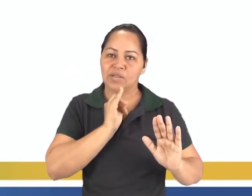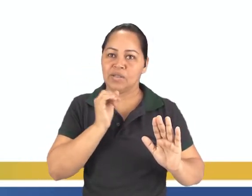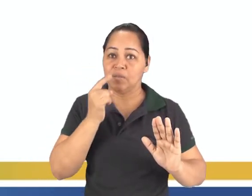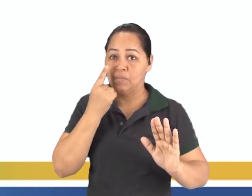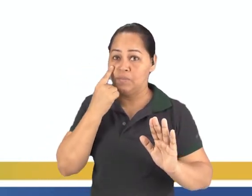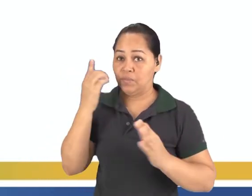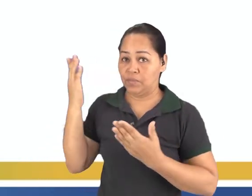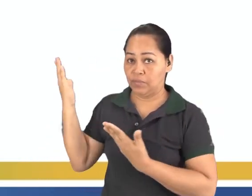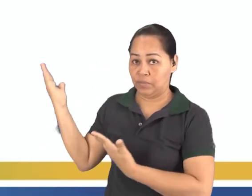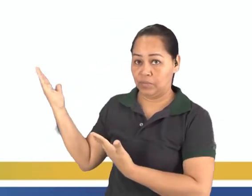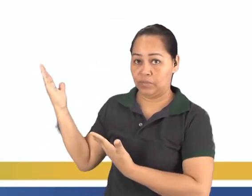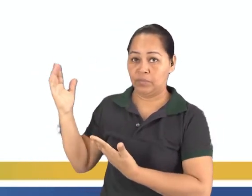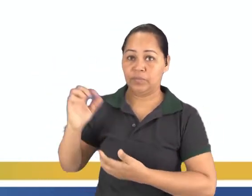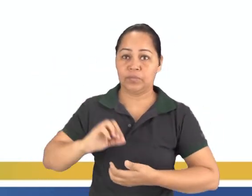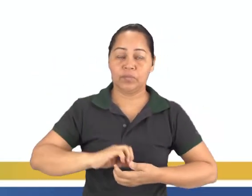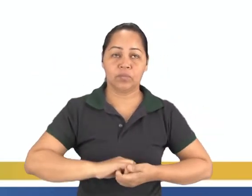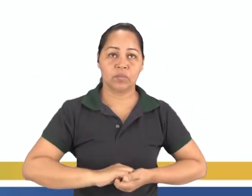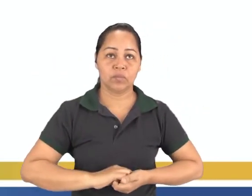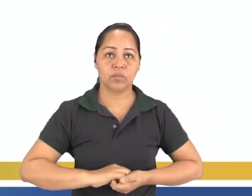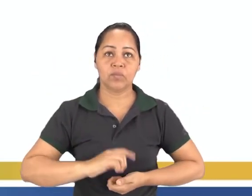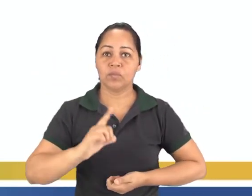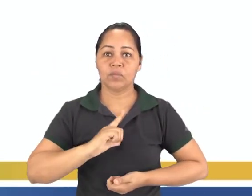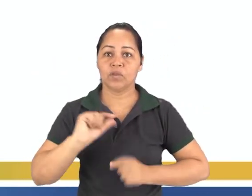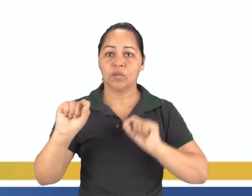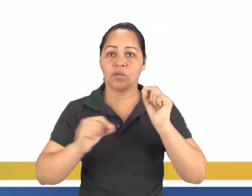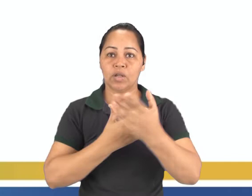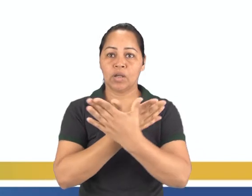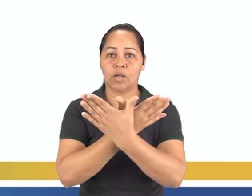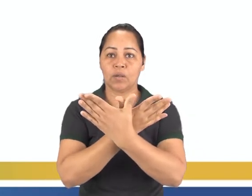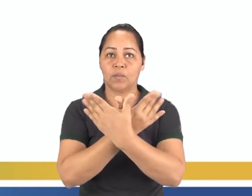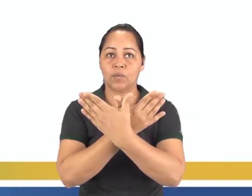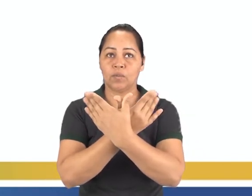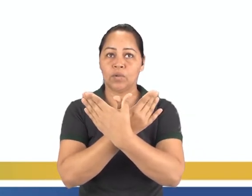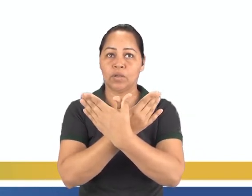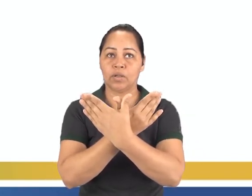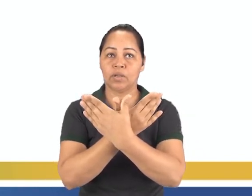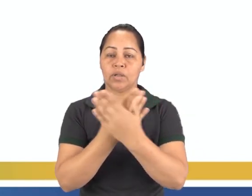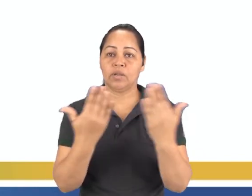reflexão. Mais uma vez, a borboleta aparecendo.